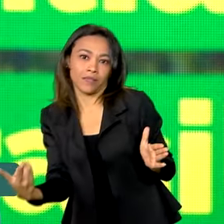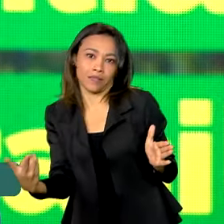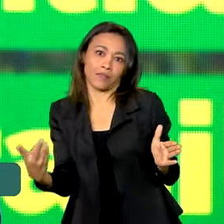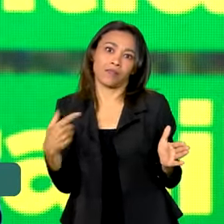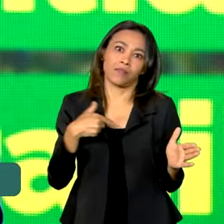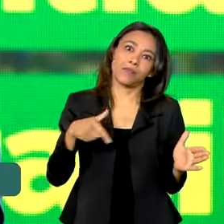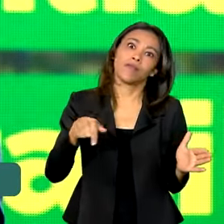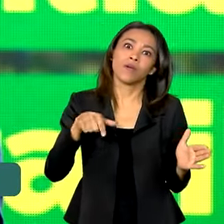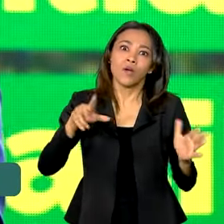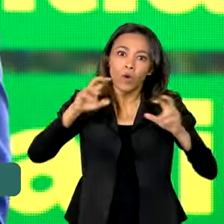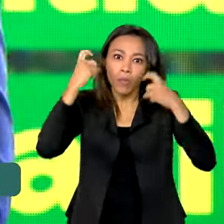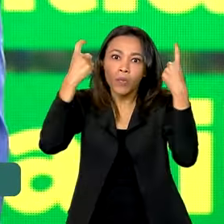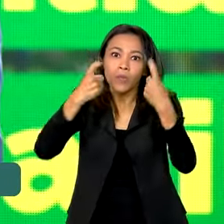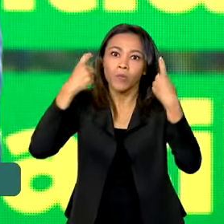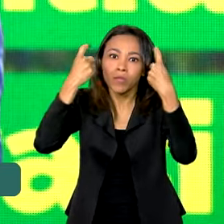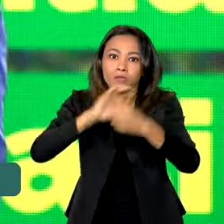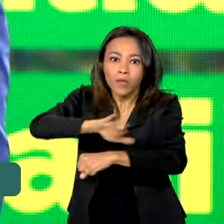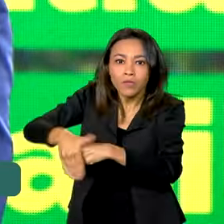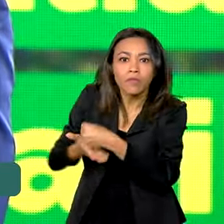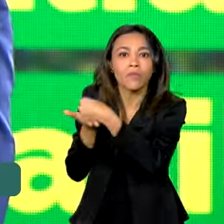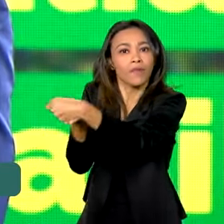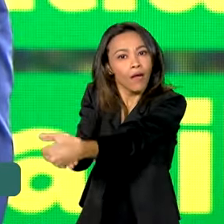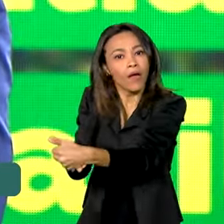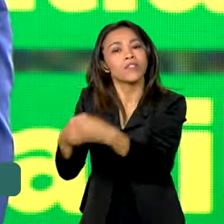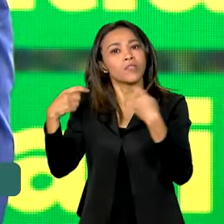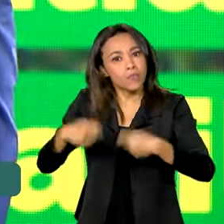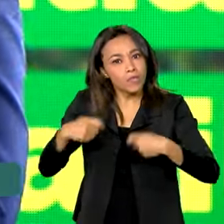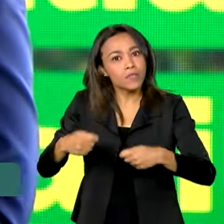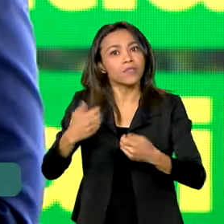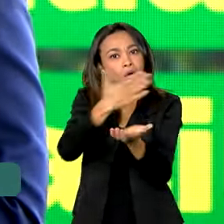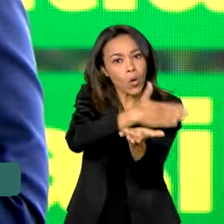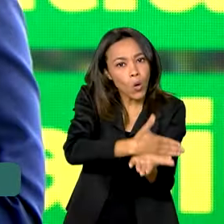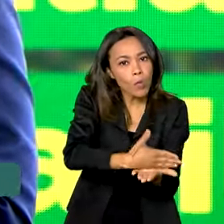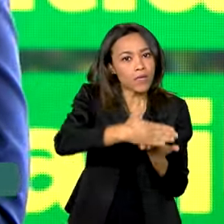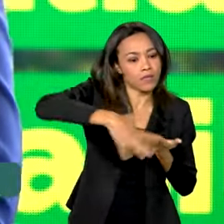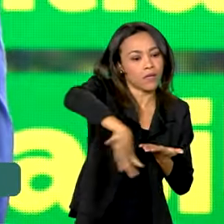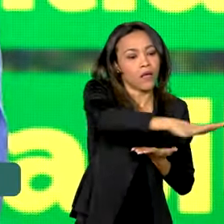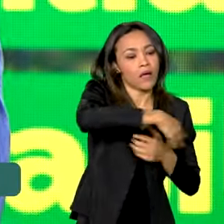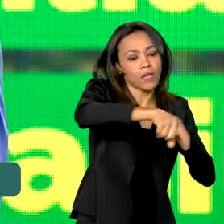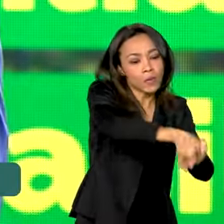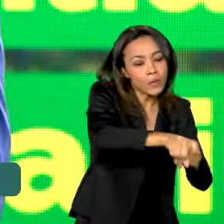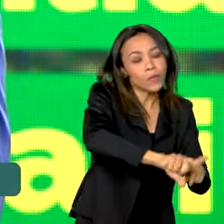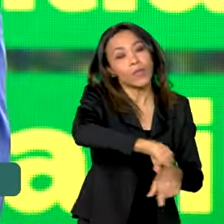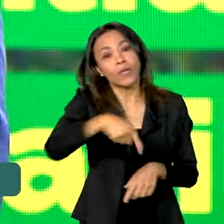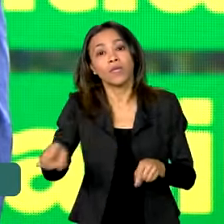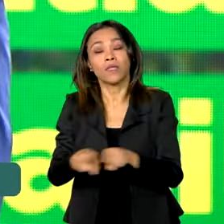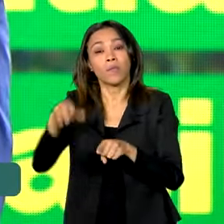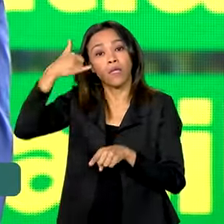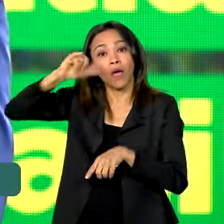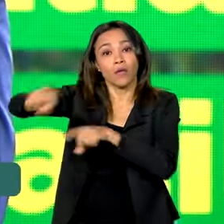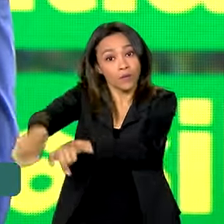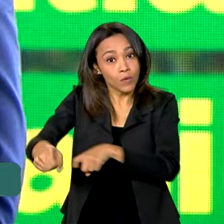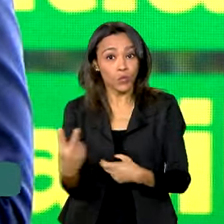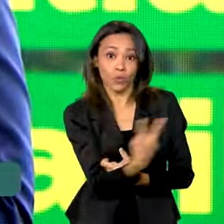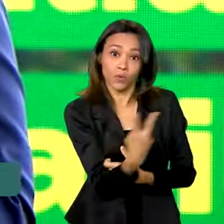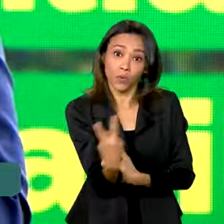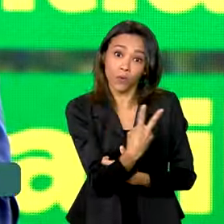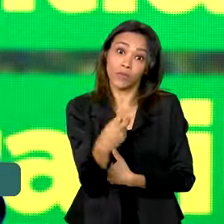começar também pela agricultura e pela pecuária. E a agricultura familiar é rica em